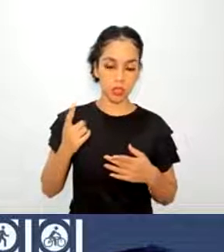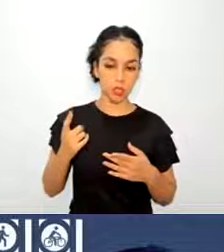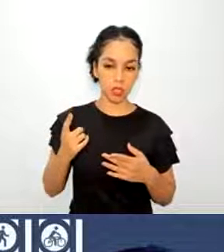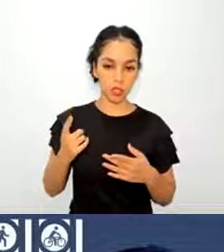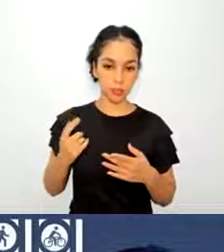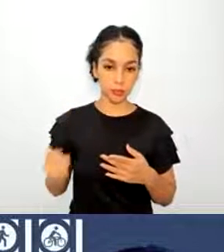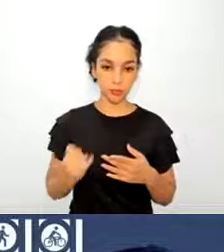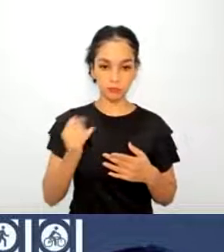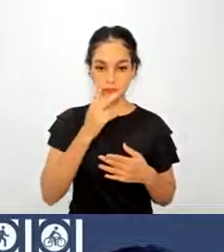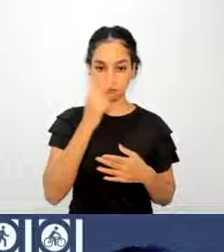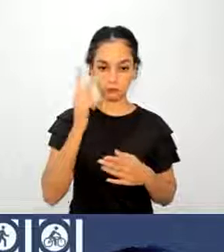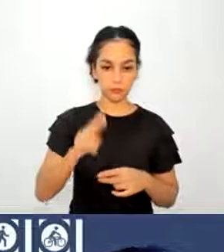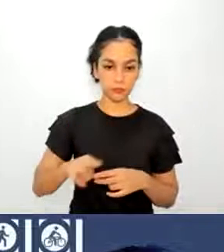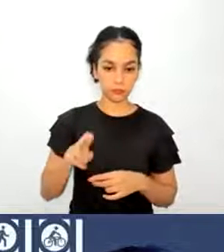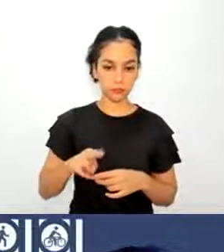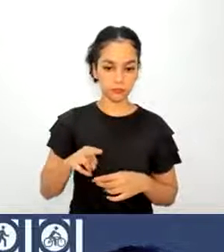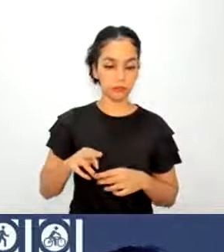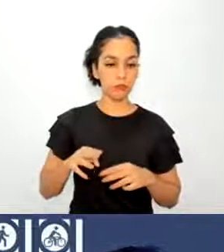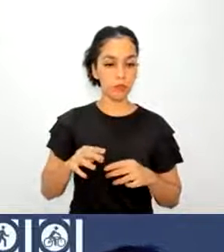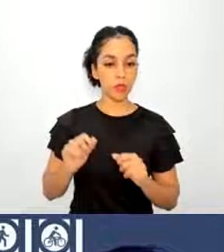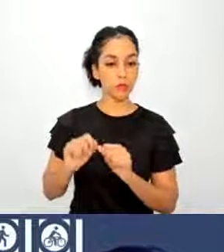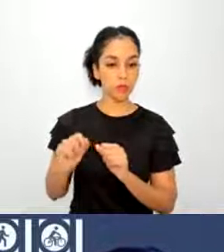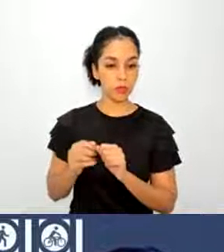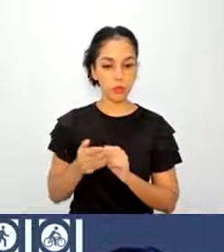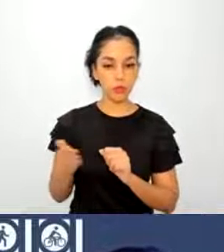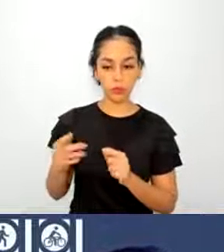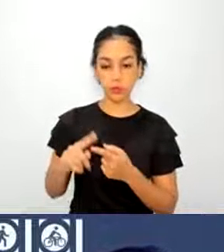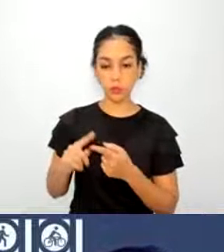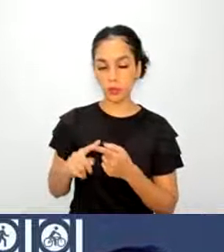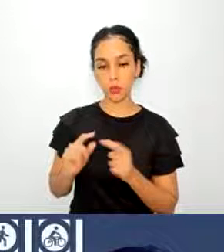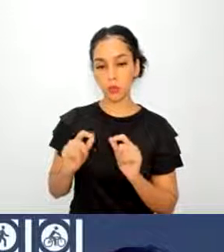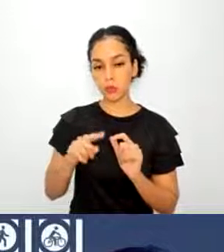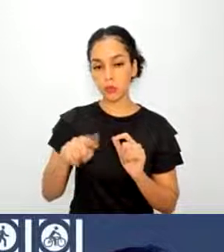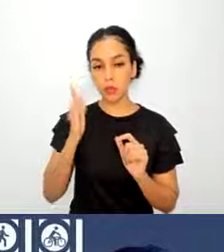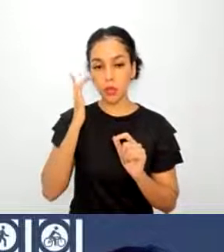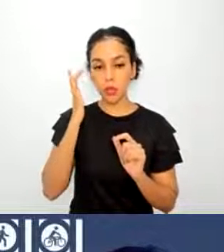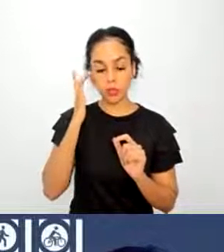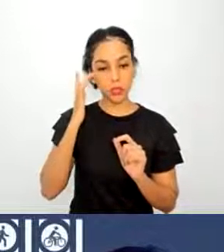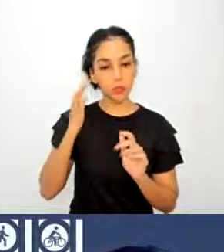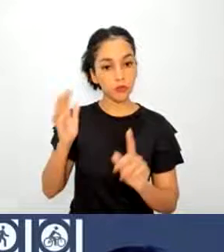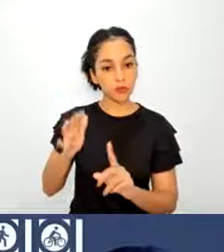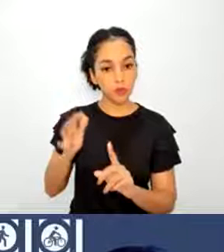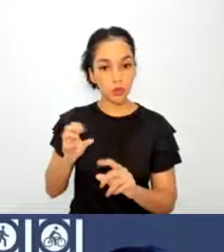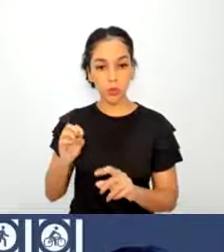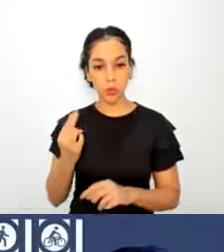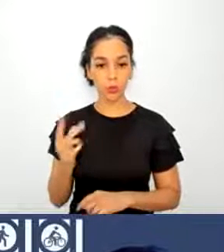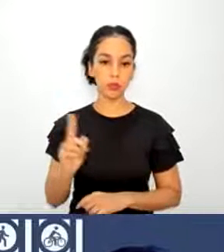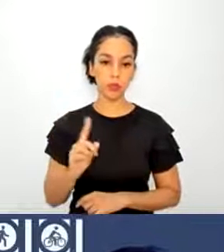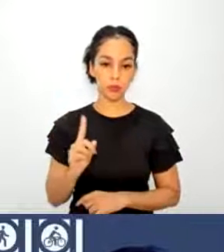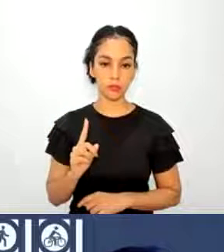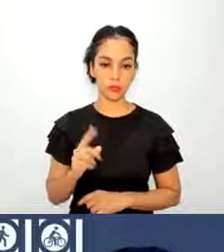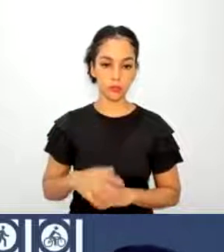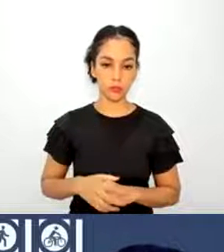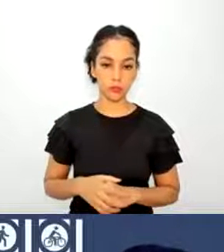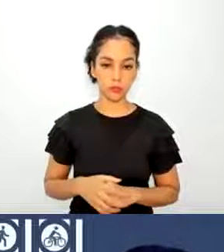do usuário nessas realizações e o que você acha que afetou ou não no caso das